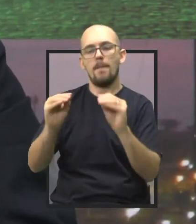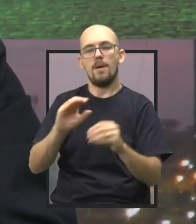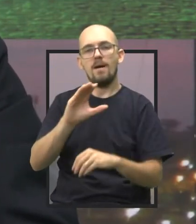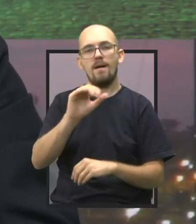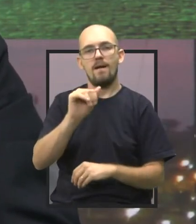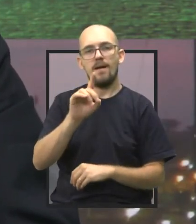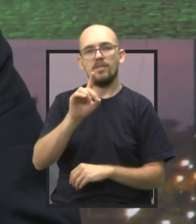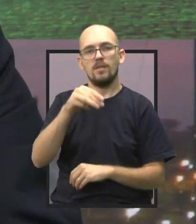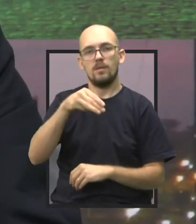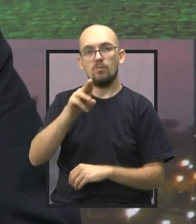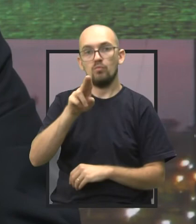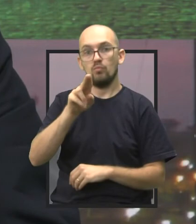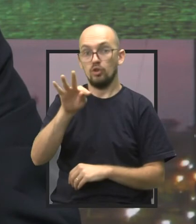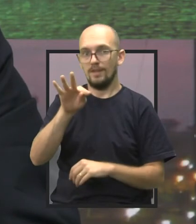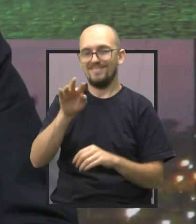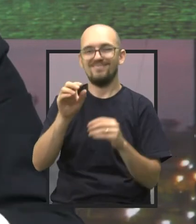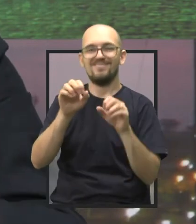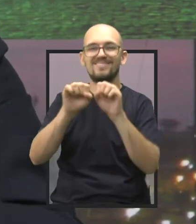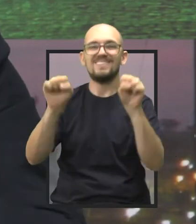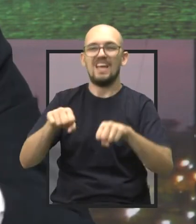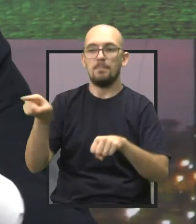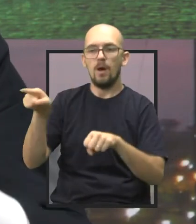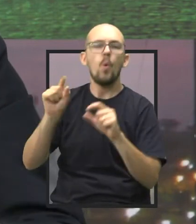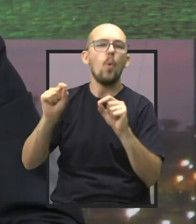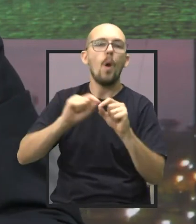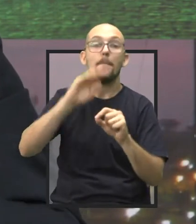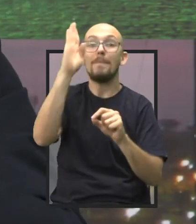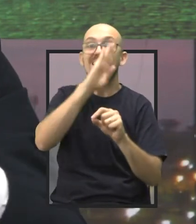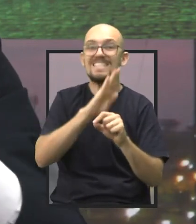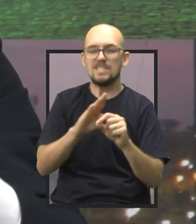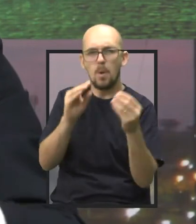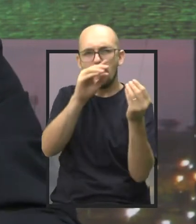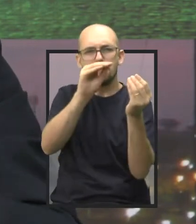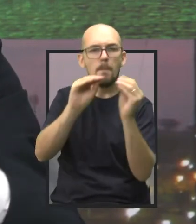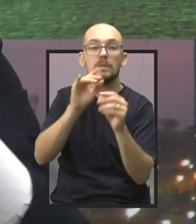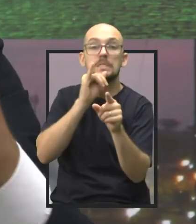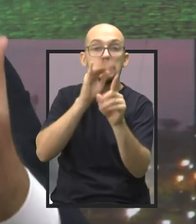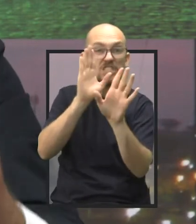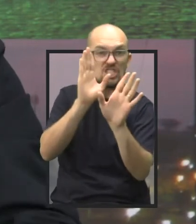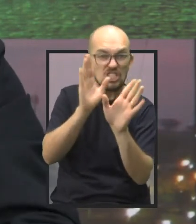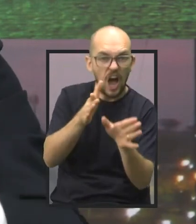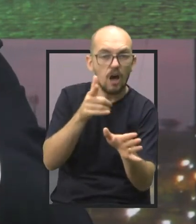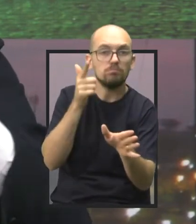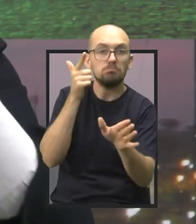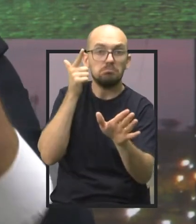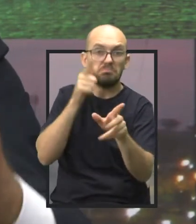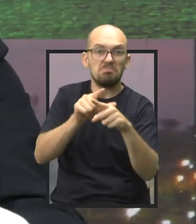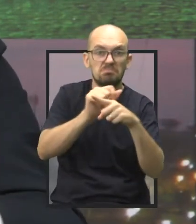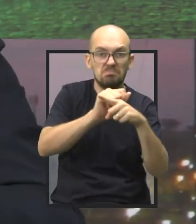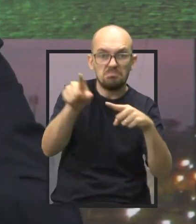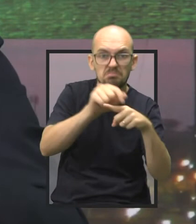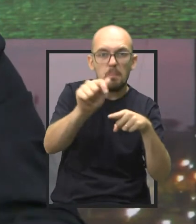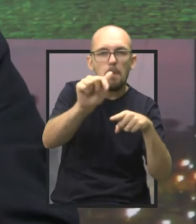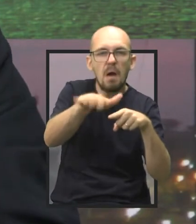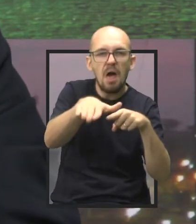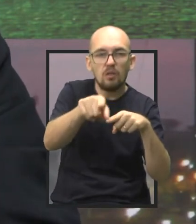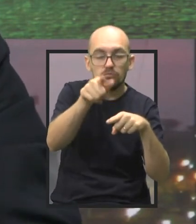Cadmut. Ela verifica no país inteiro se você já fez, já comprou alguma